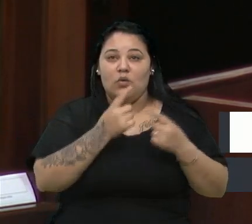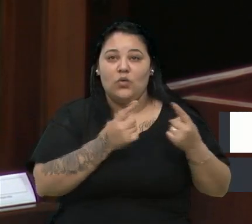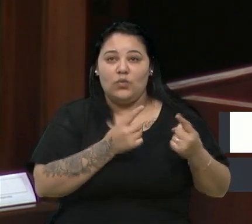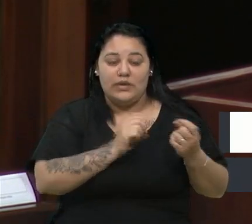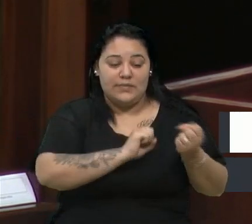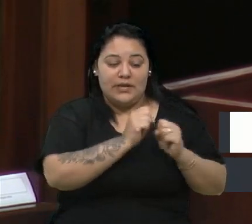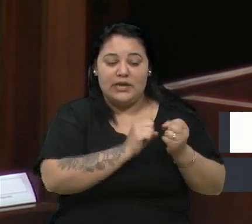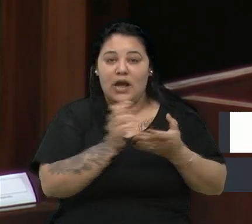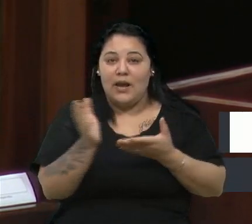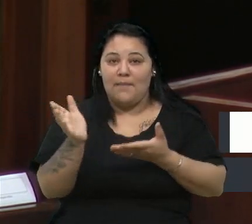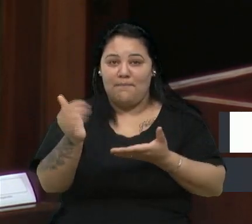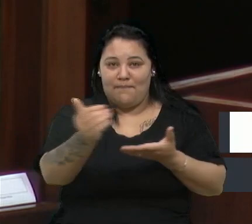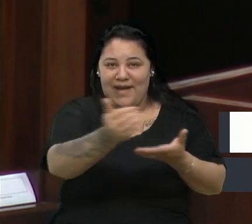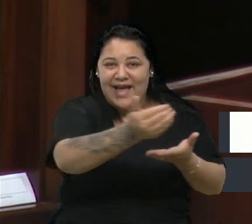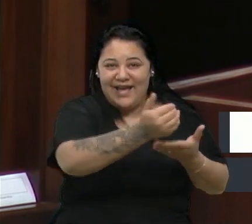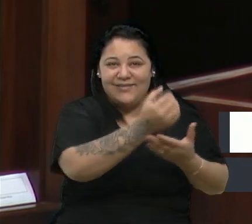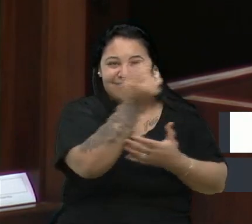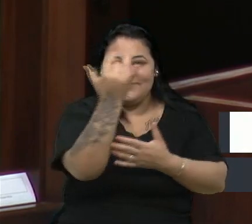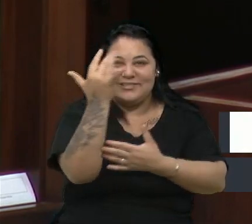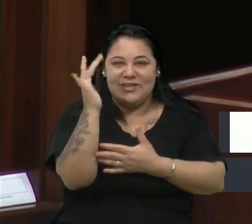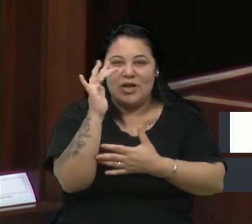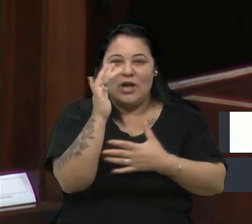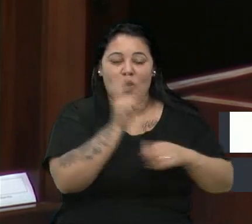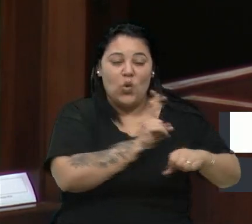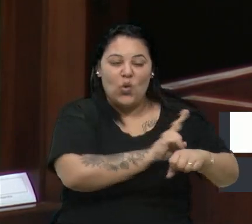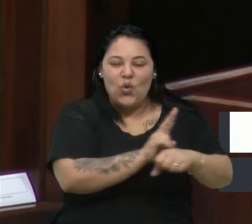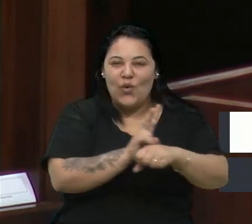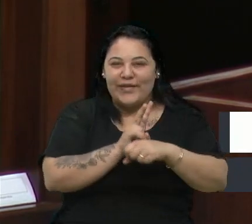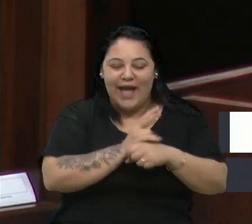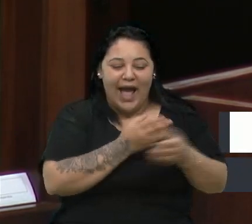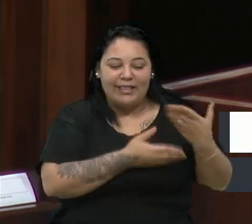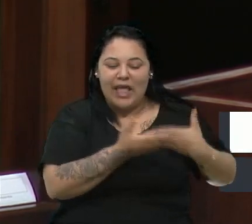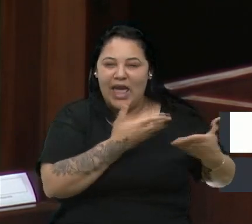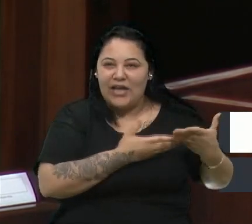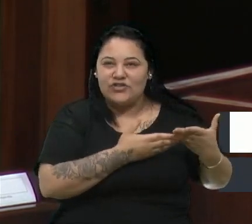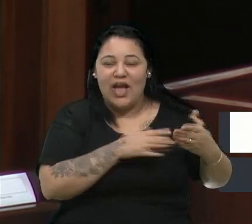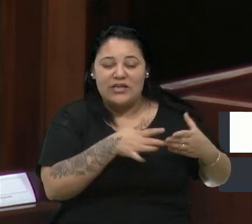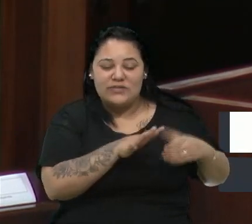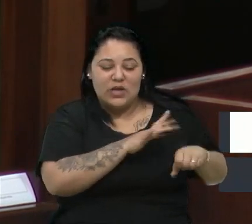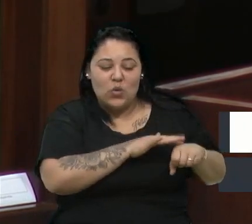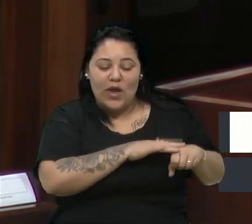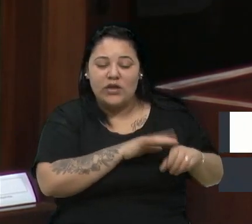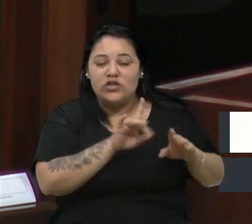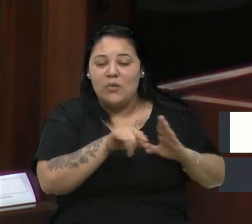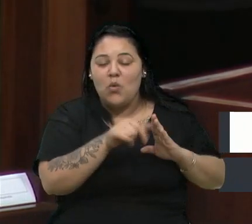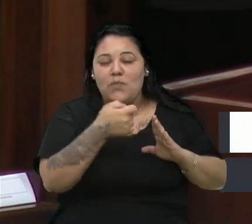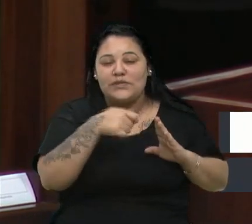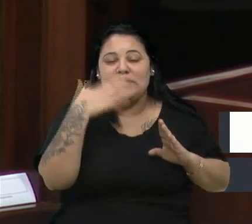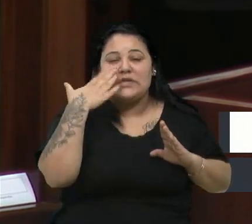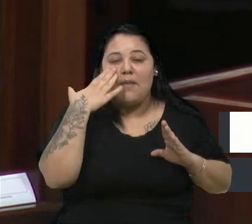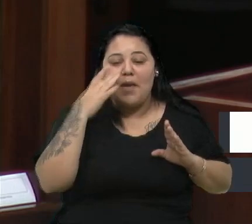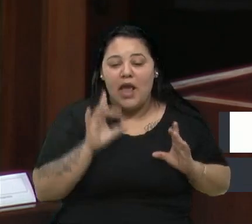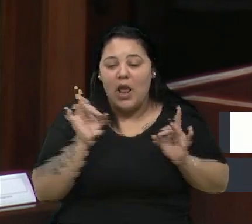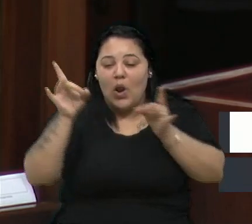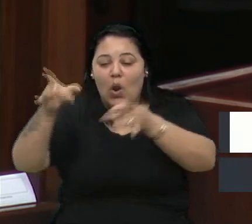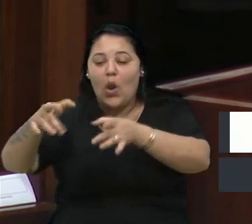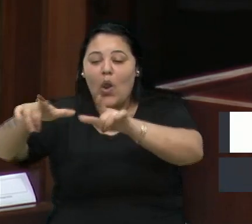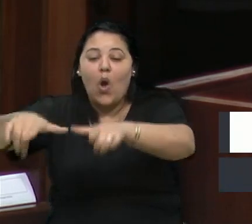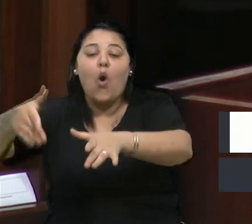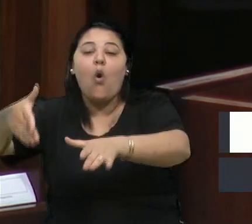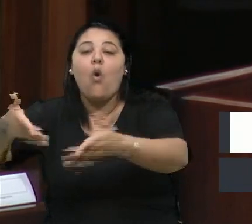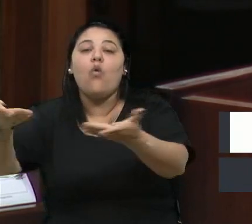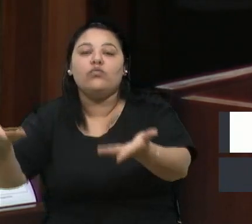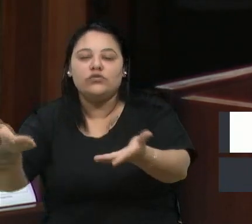órgãos ambientais da região da Serra Gaúcha. Eu tive a informação que de 10